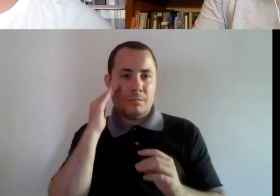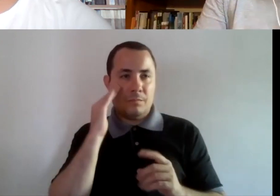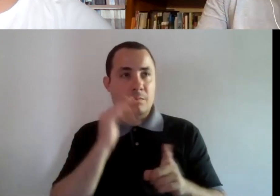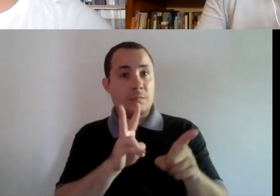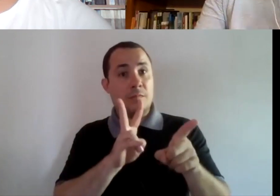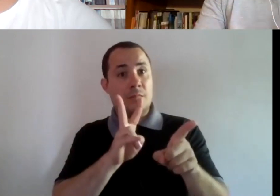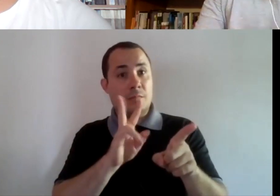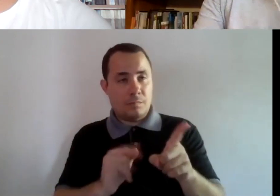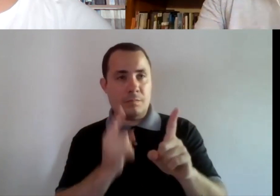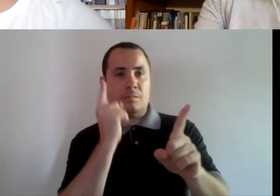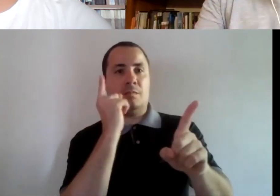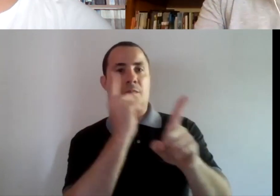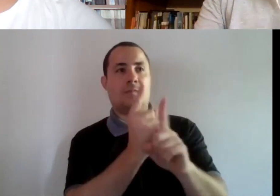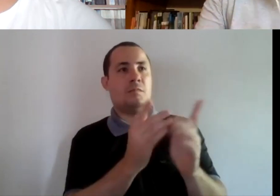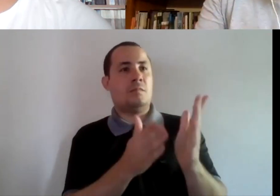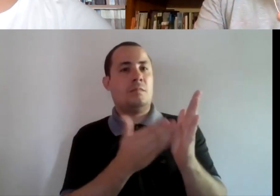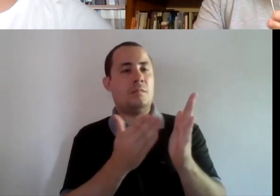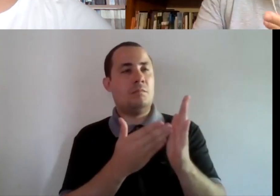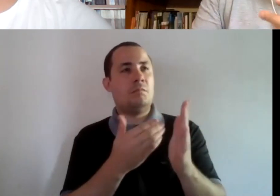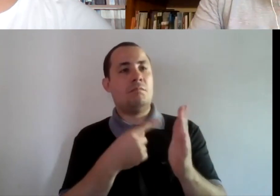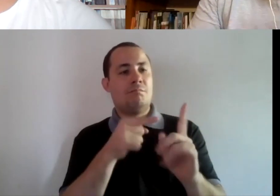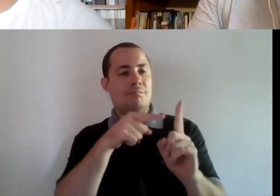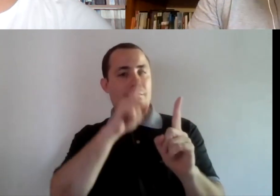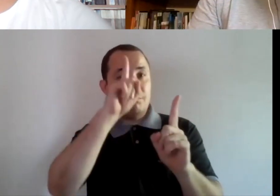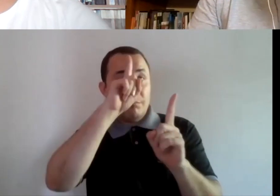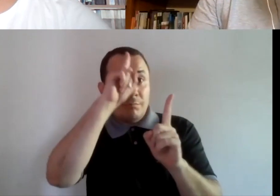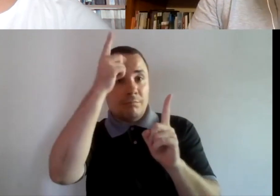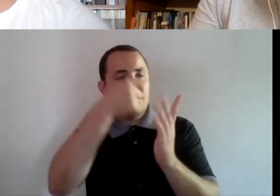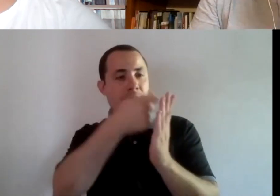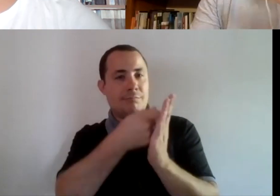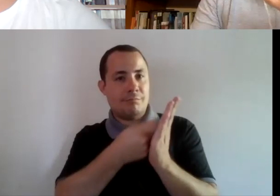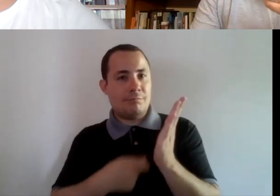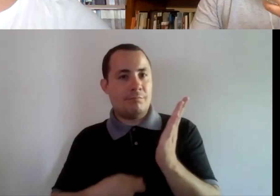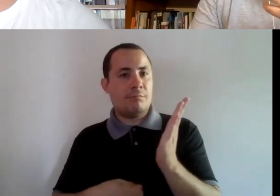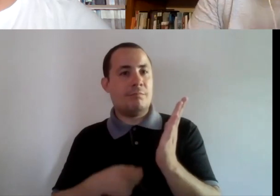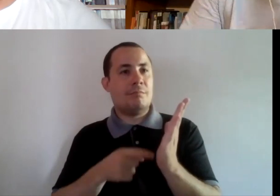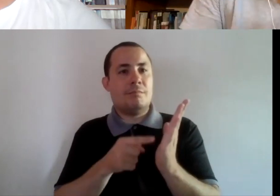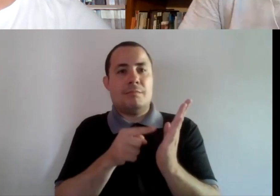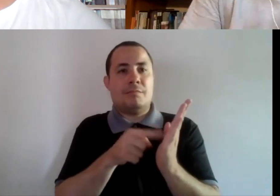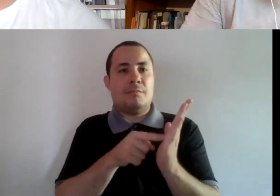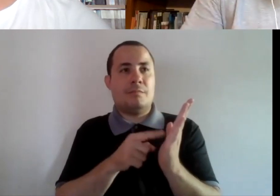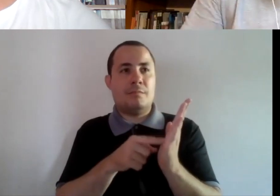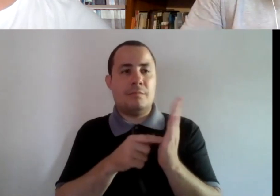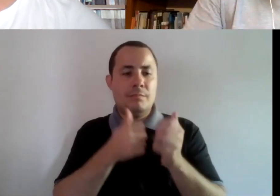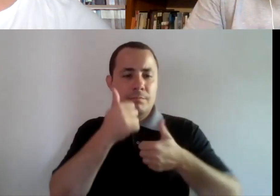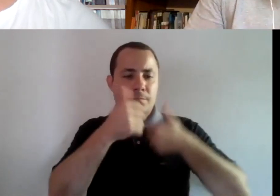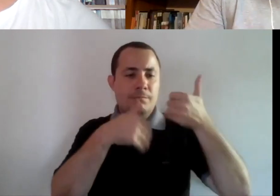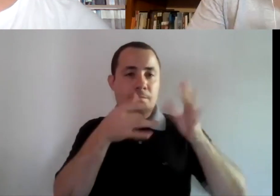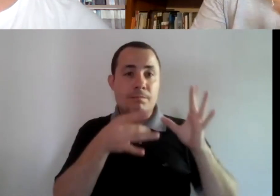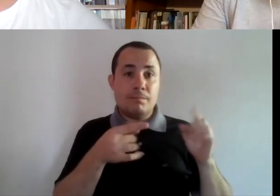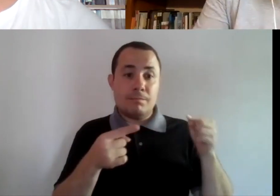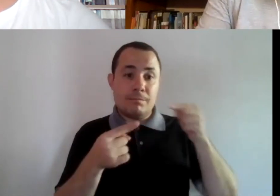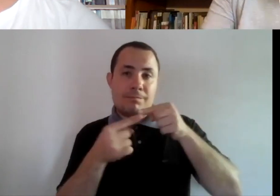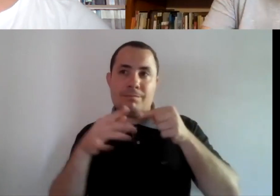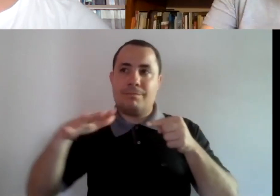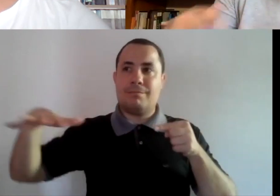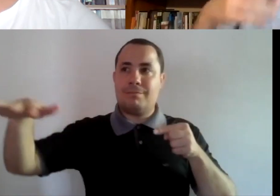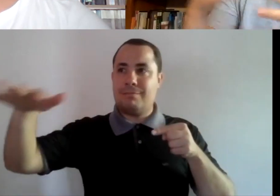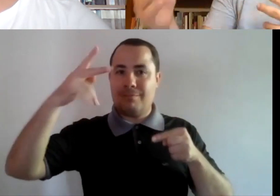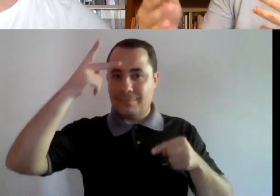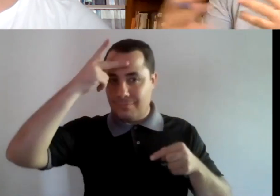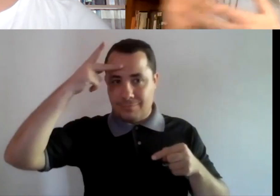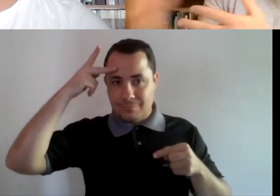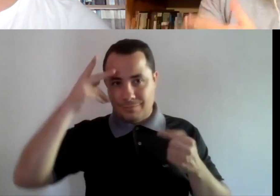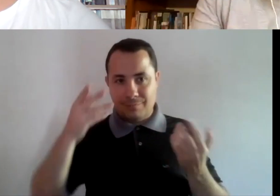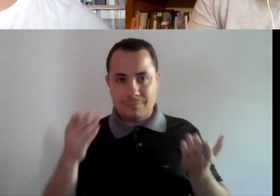literatura ou encontrar algum autor que fale, né, a sua linguagem, se é isso que você está procurando. Porque às vezes você também quer